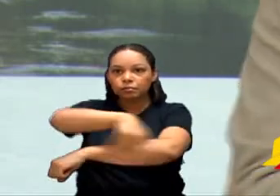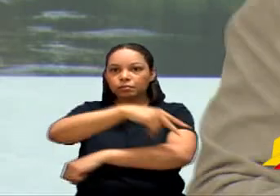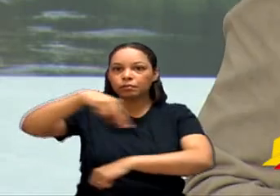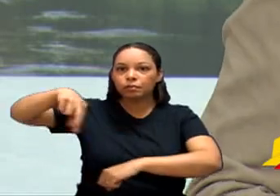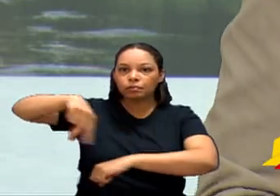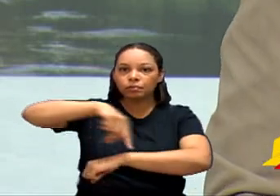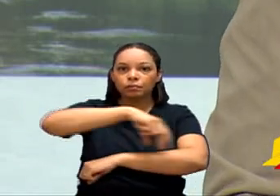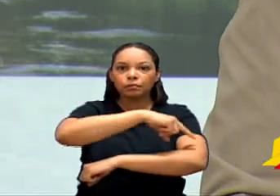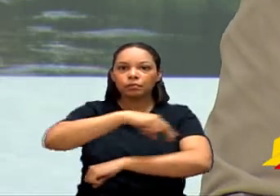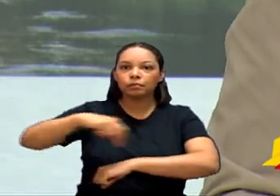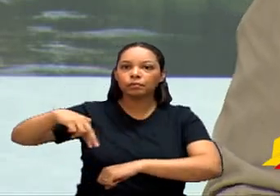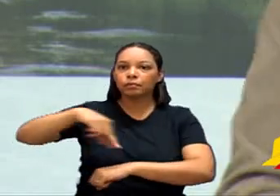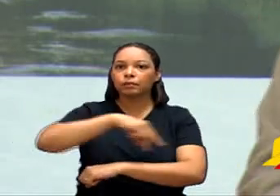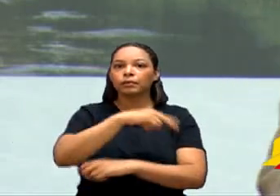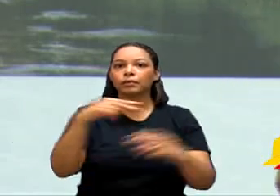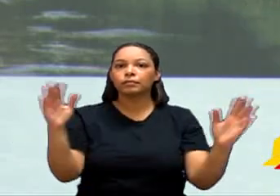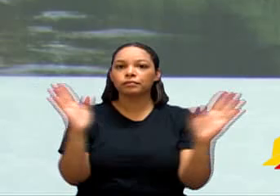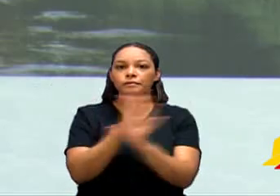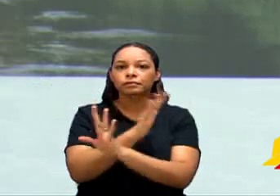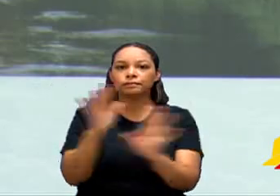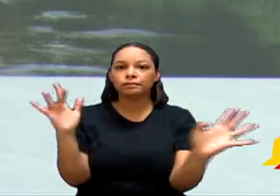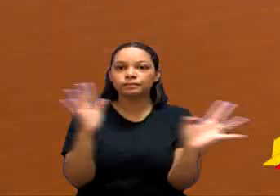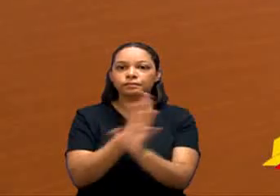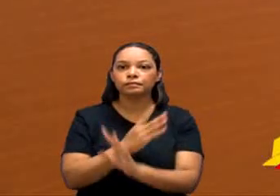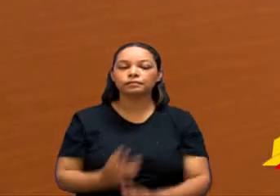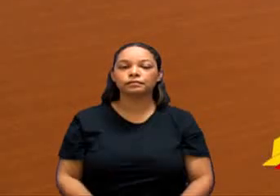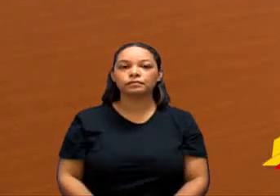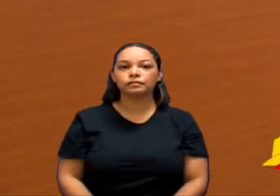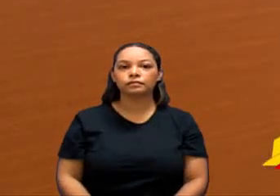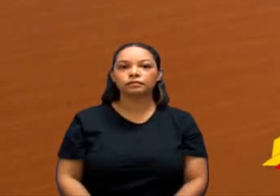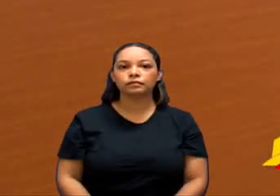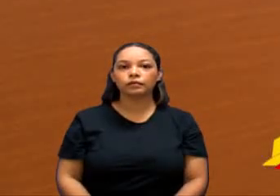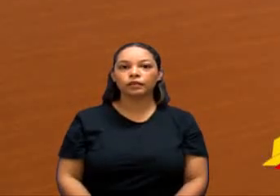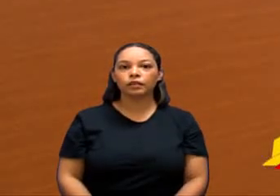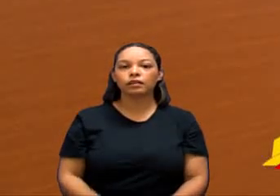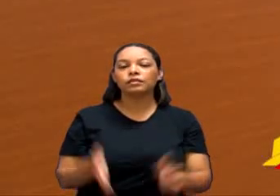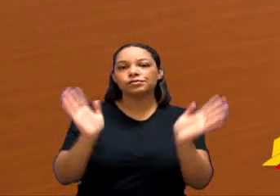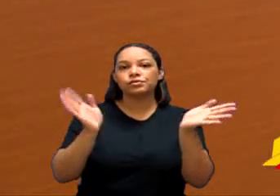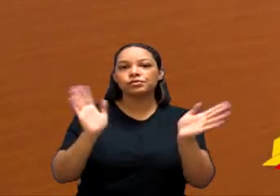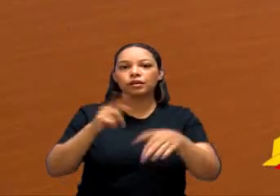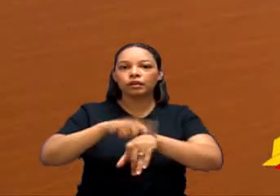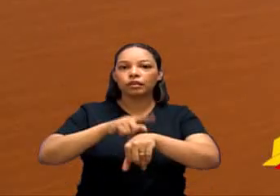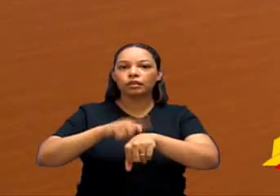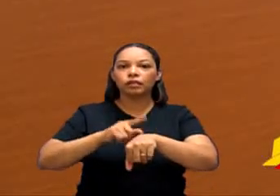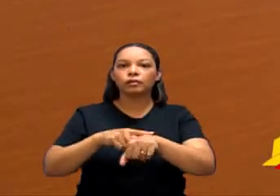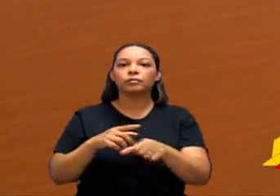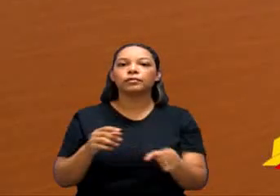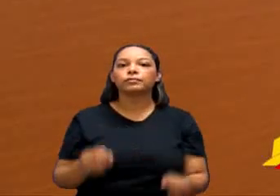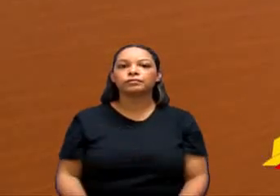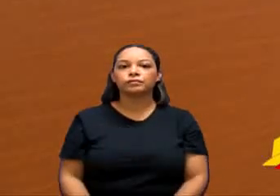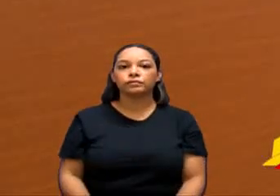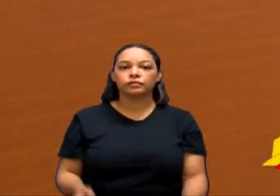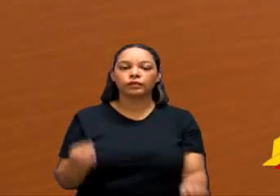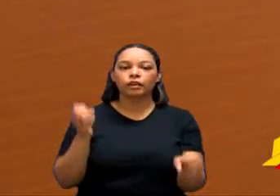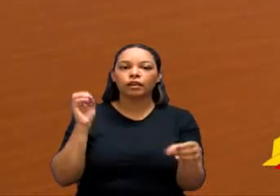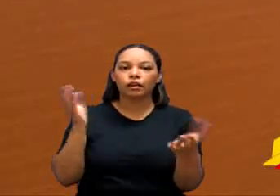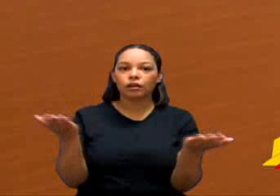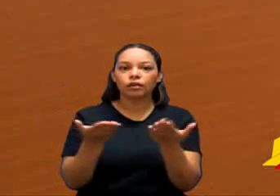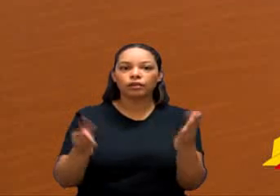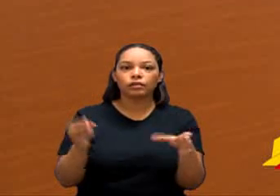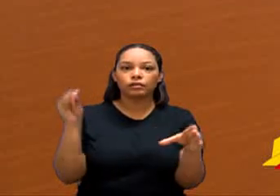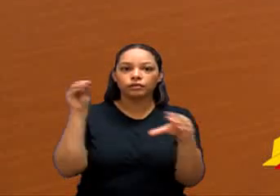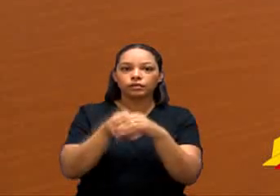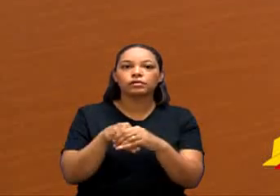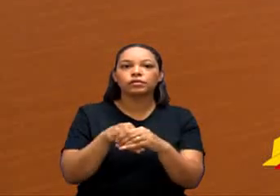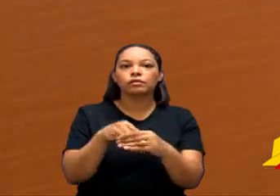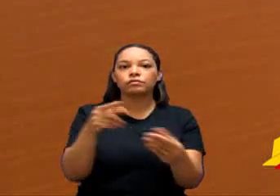foco, é muitas pessoas ali. Vereador, já foi os dois tempos? Então, é encerrada a discussão, eu coloco em votação. Os vereadores